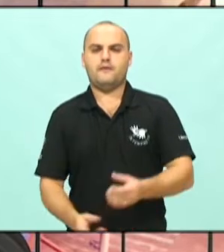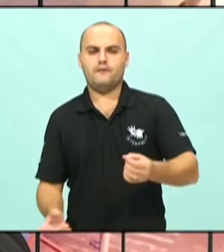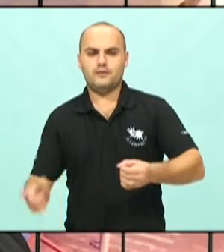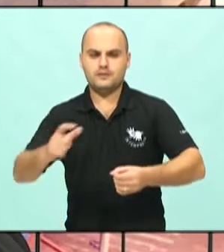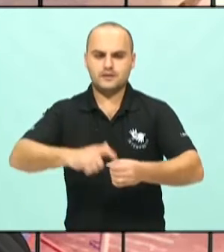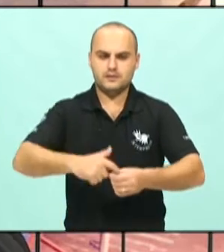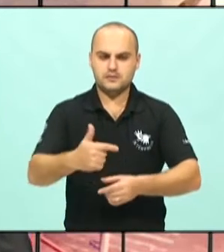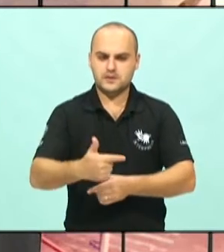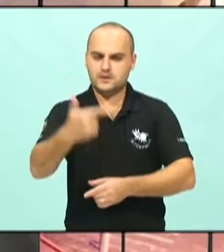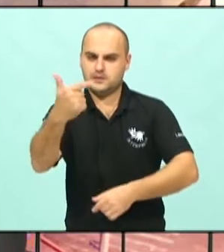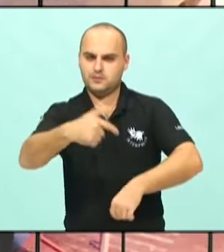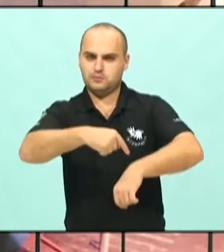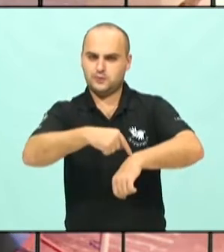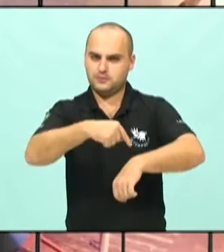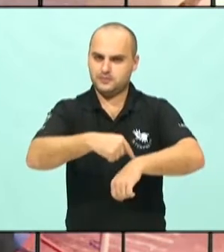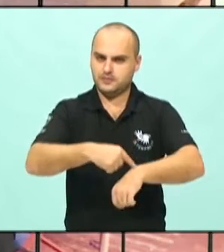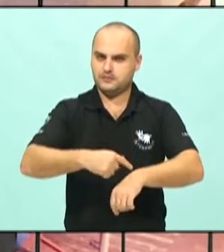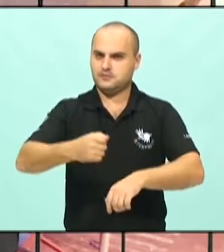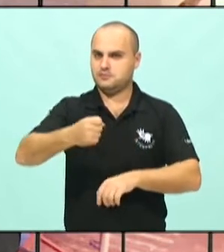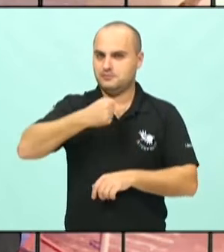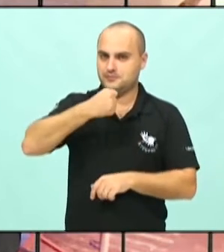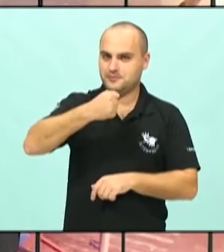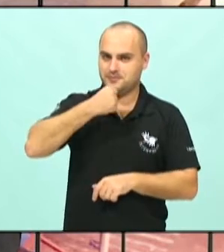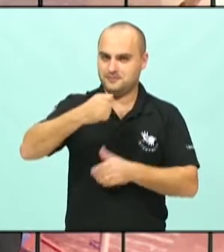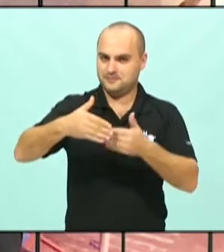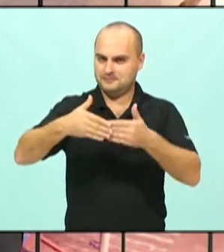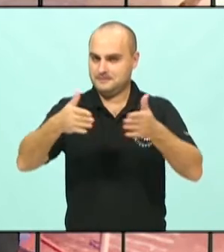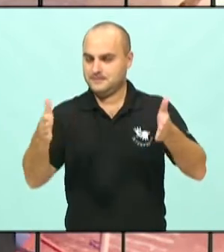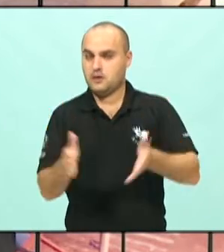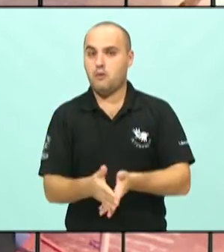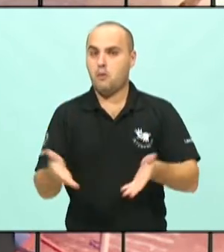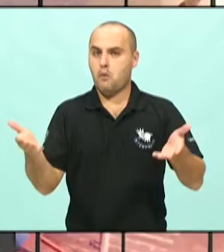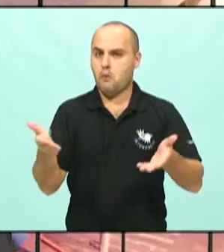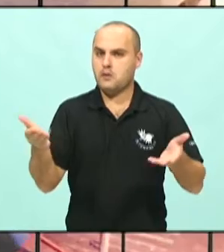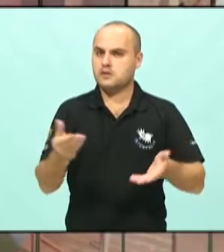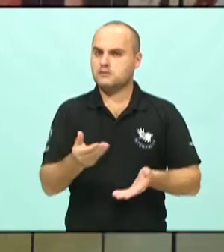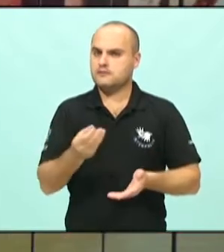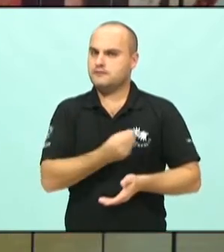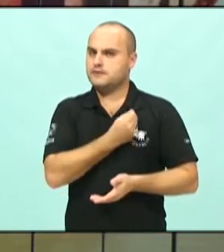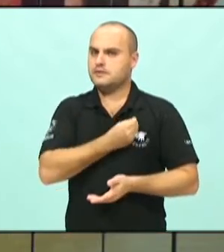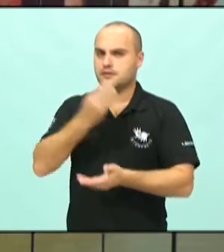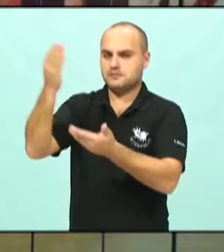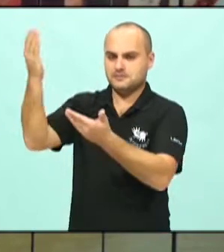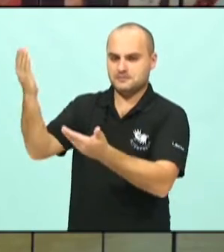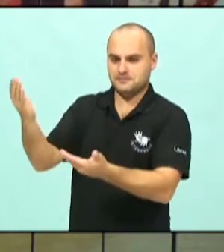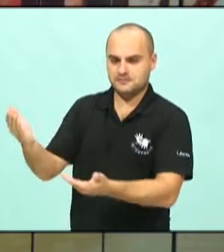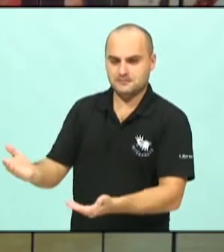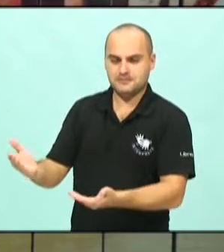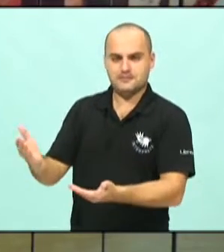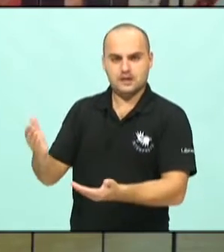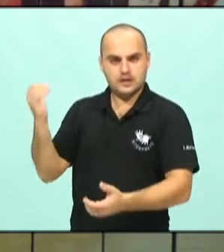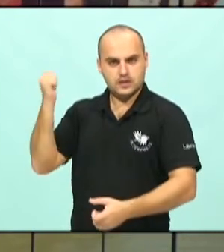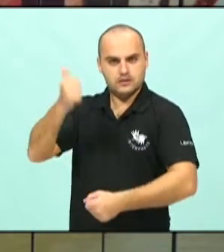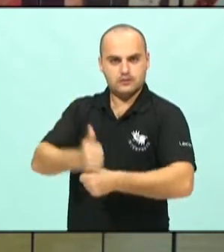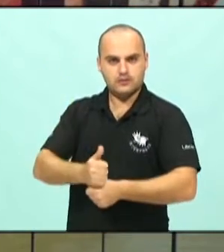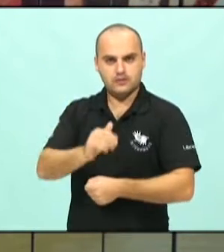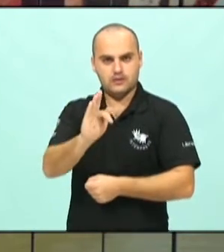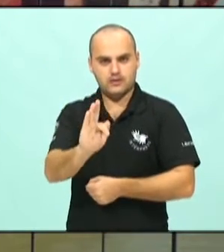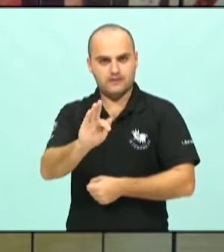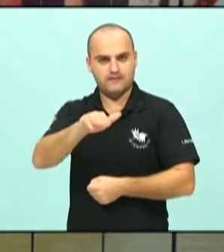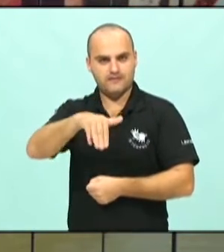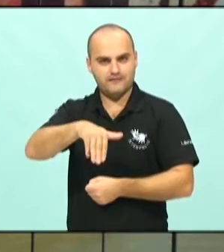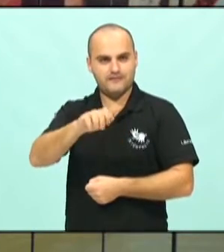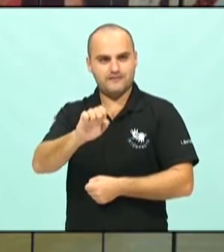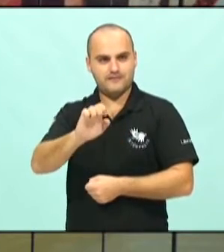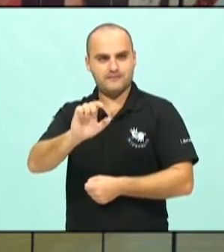Voltamos com o segundo bloco do Câmara Aberta. Hoje participa conosco o diretor executivo da Fundação Municipal de Esporte e Lazer, a